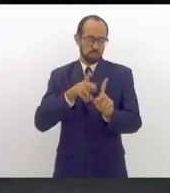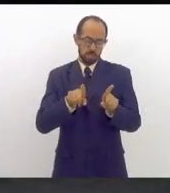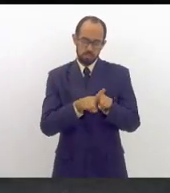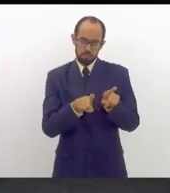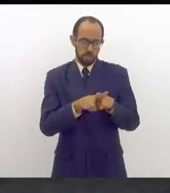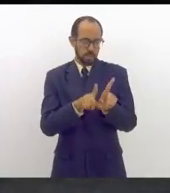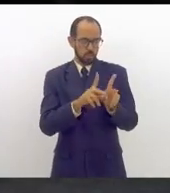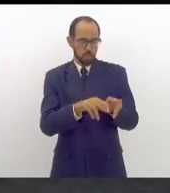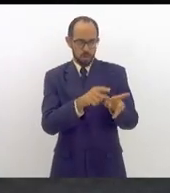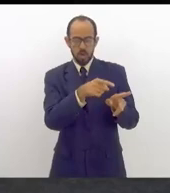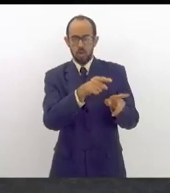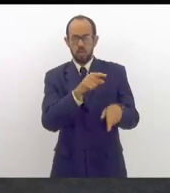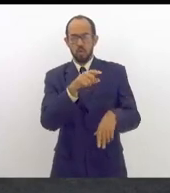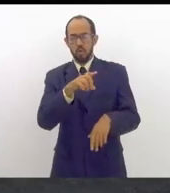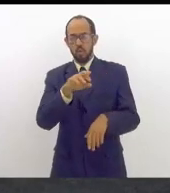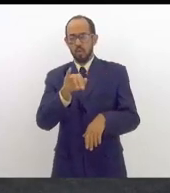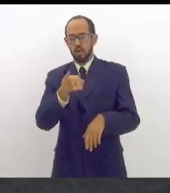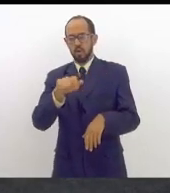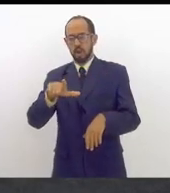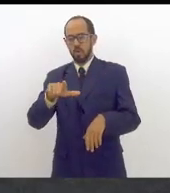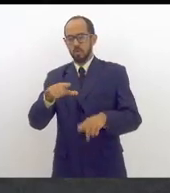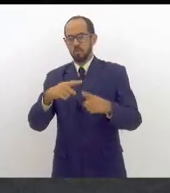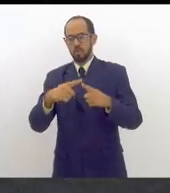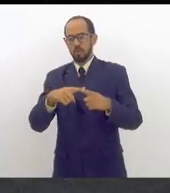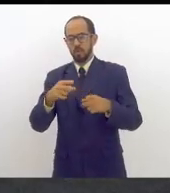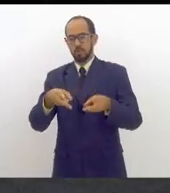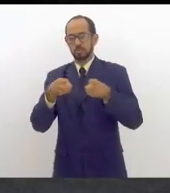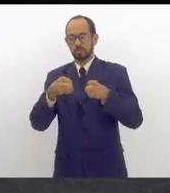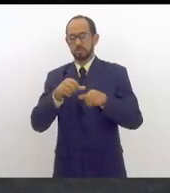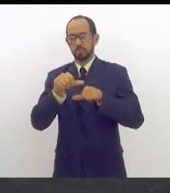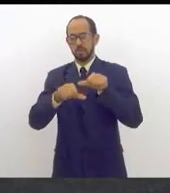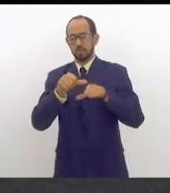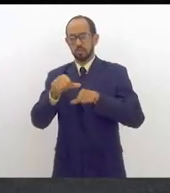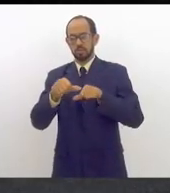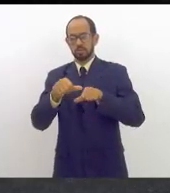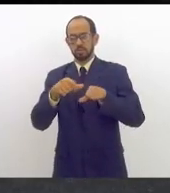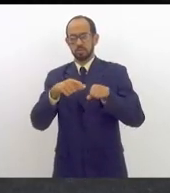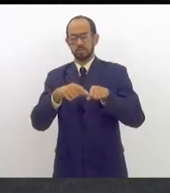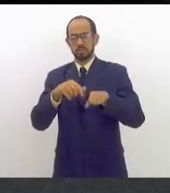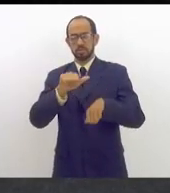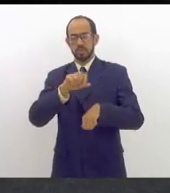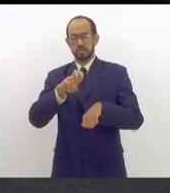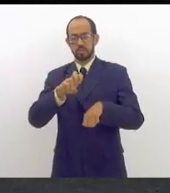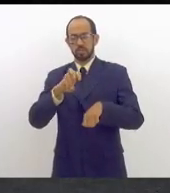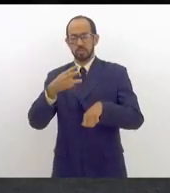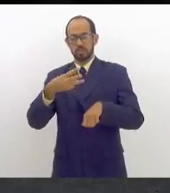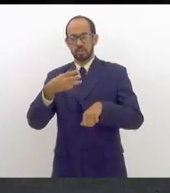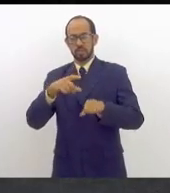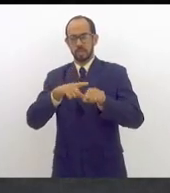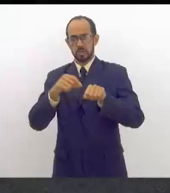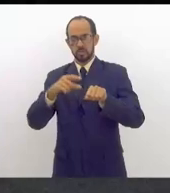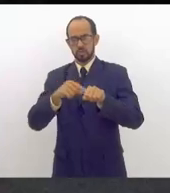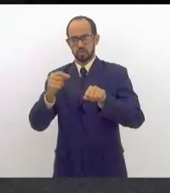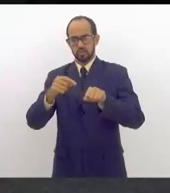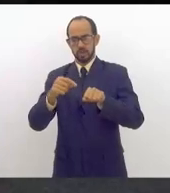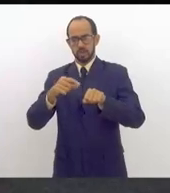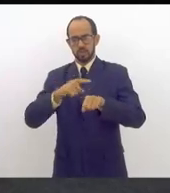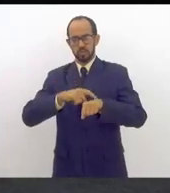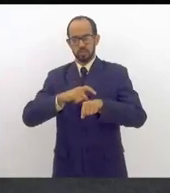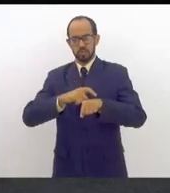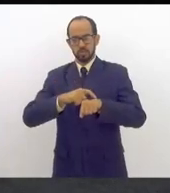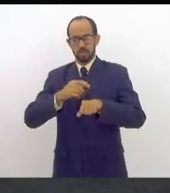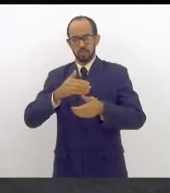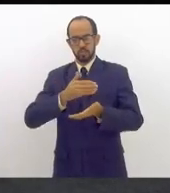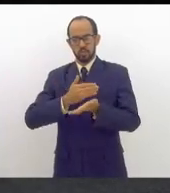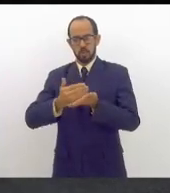porque observei que há uma alteração sugerida em 153 artigos que vão desde o momento do ingresso